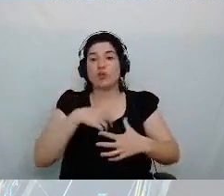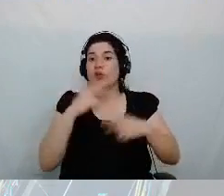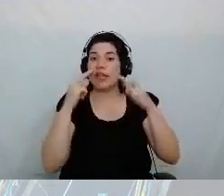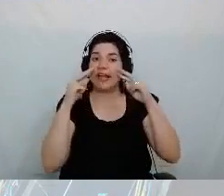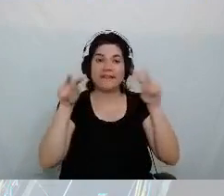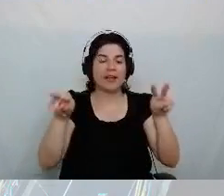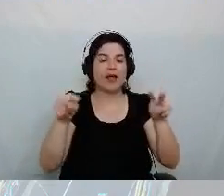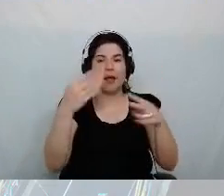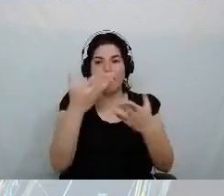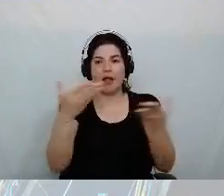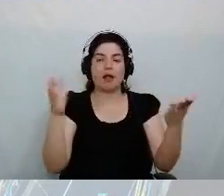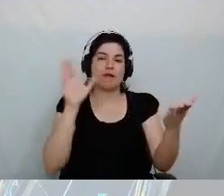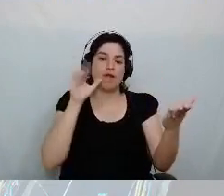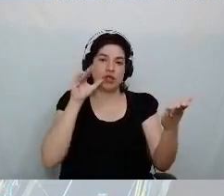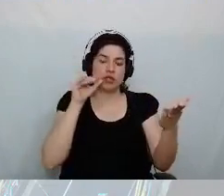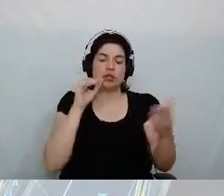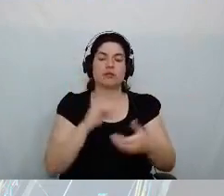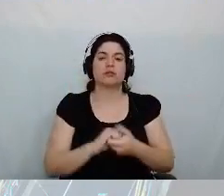colaborador.